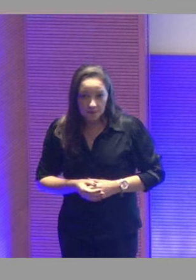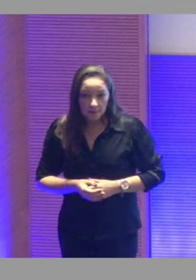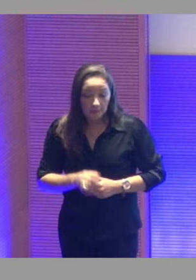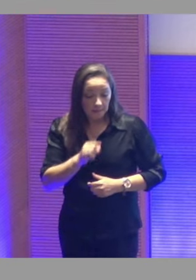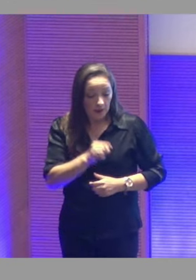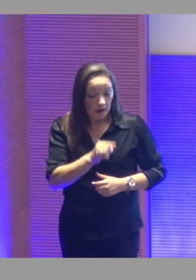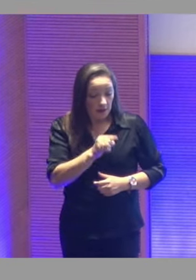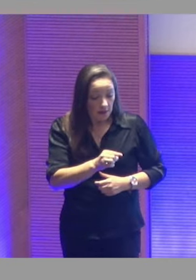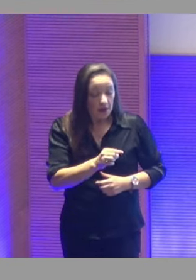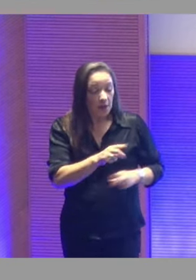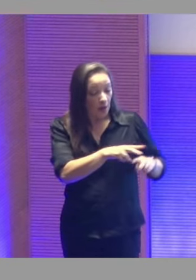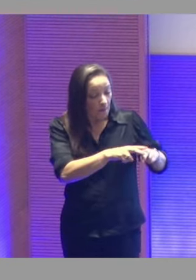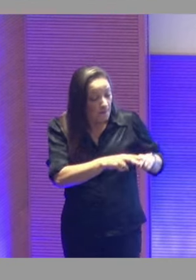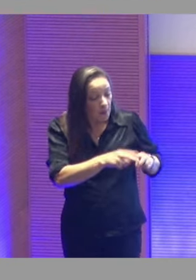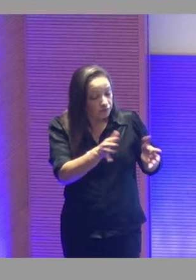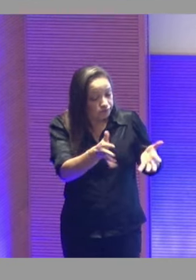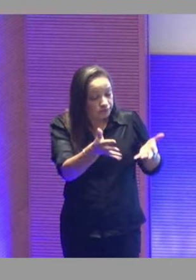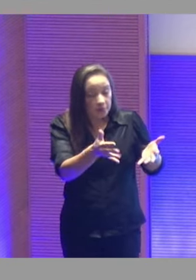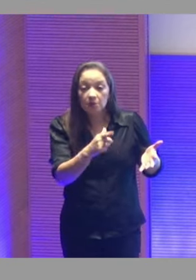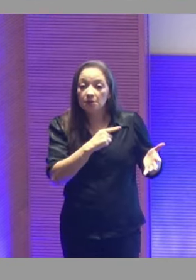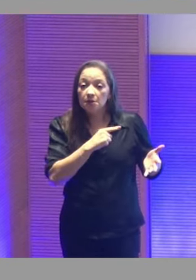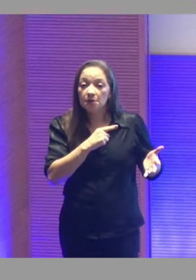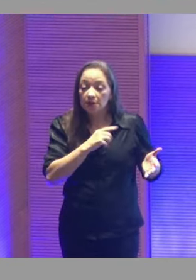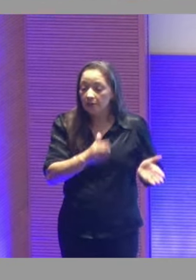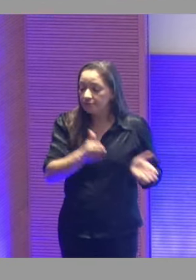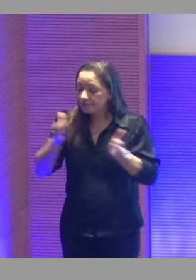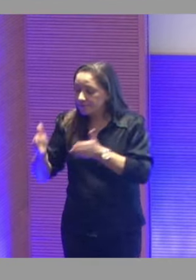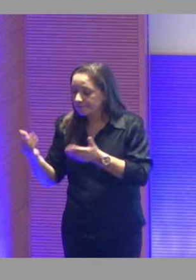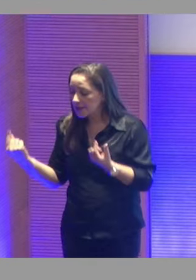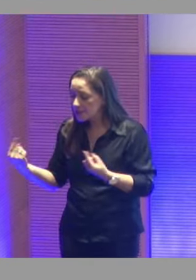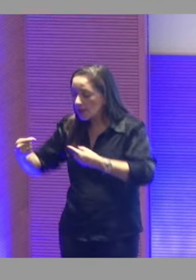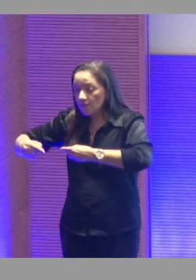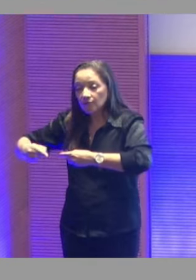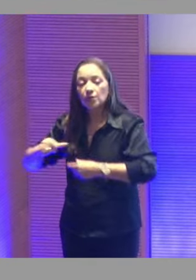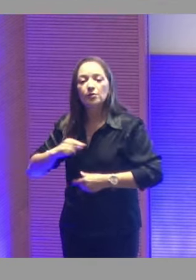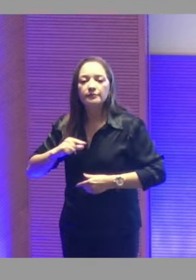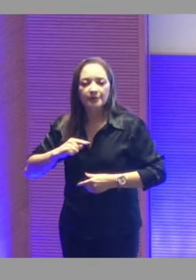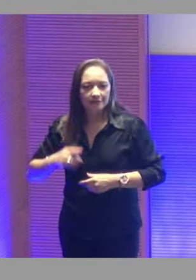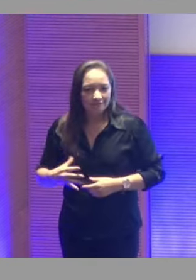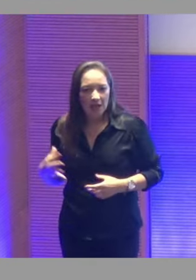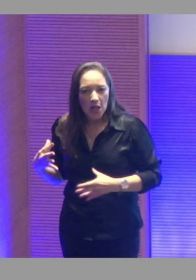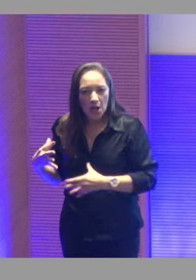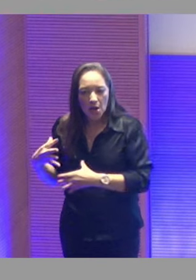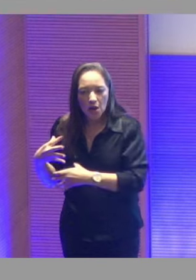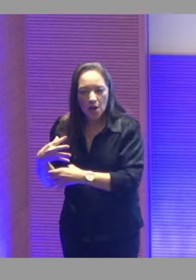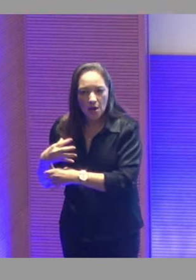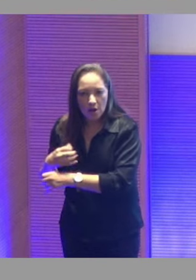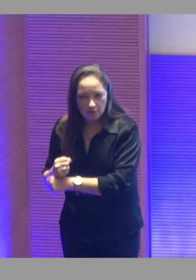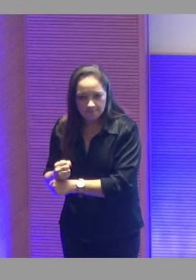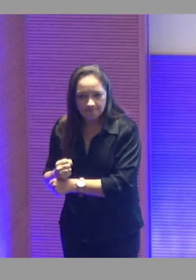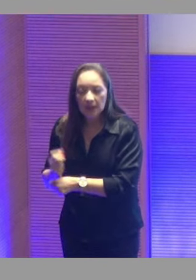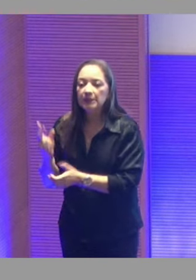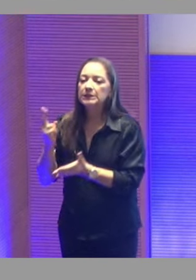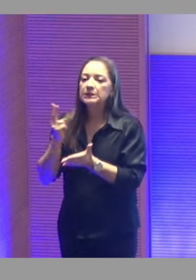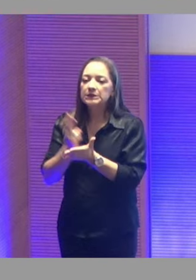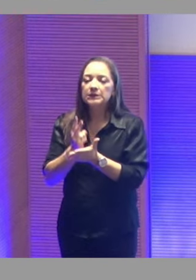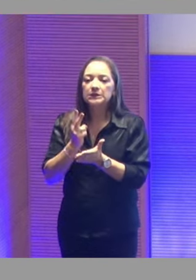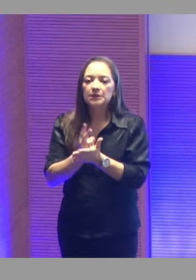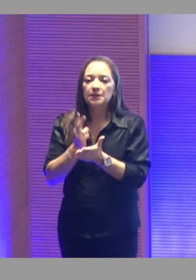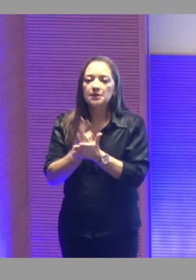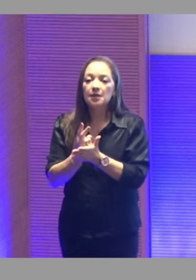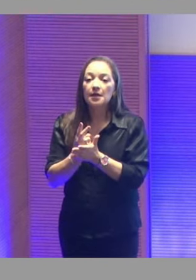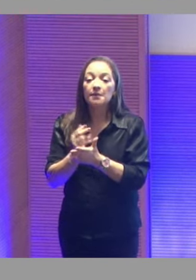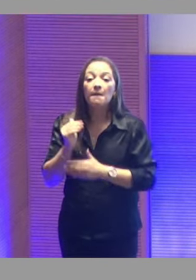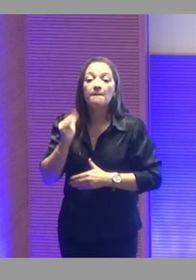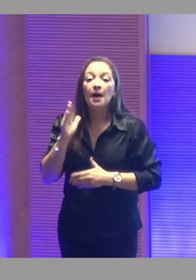gente tem as motivações para elaborar o scopo trê do outro lado a gente tem os desafios da contabilização né então sempre a a a o maior